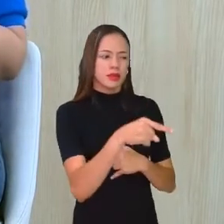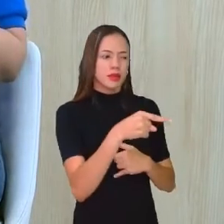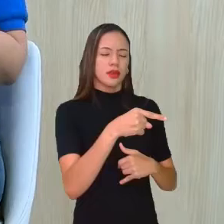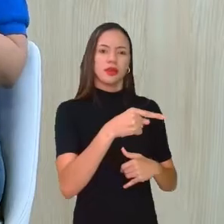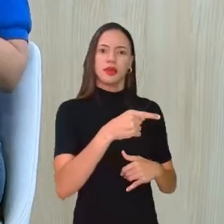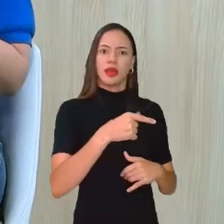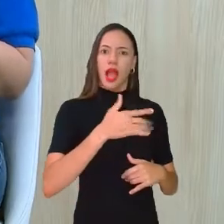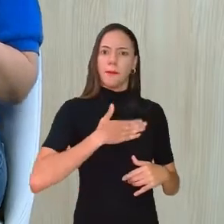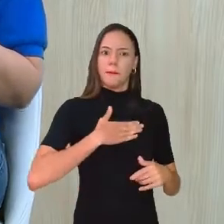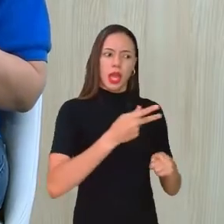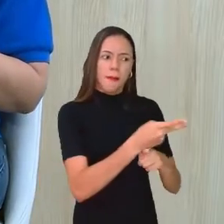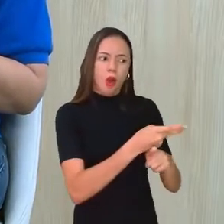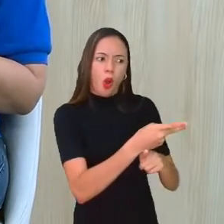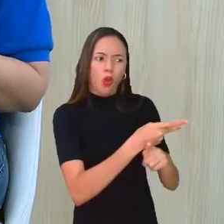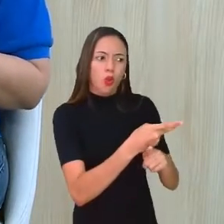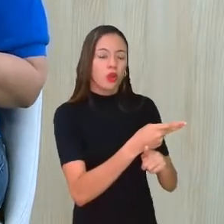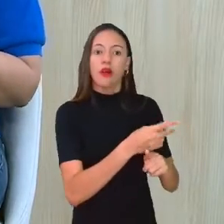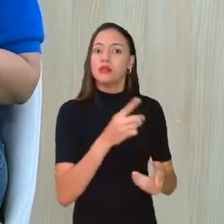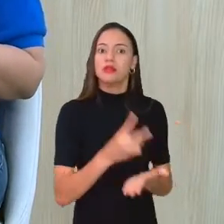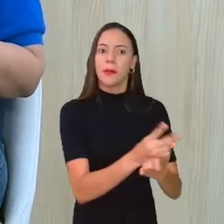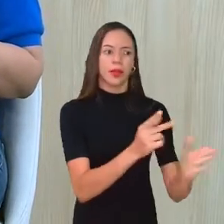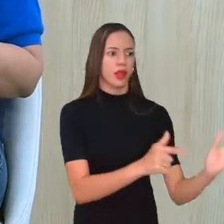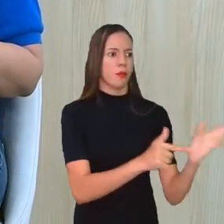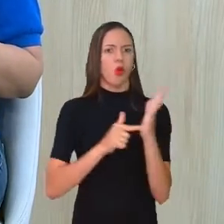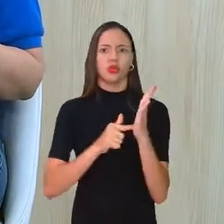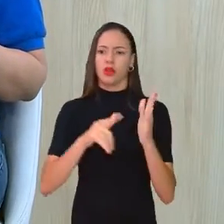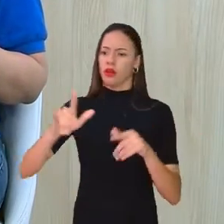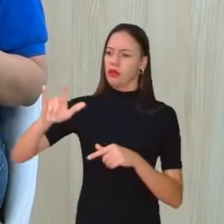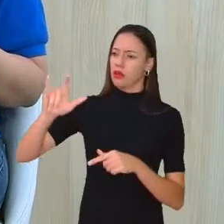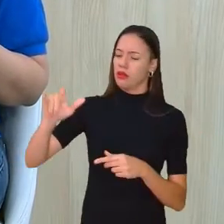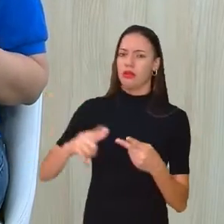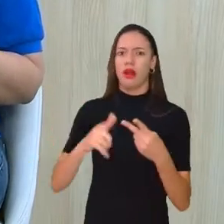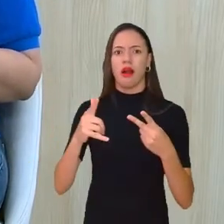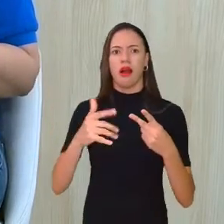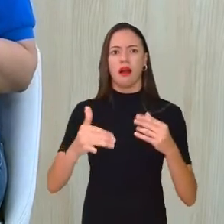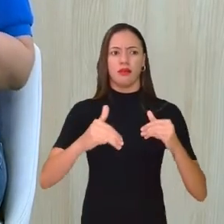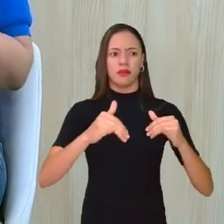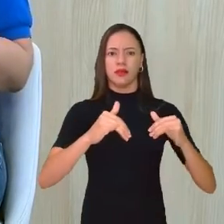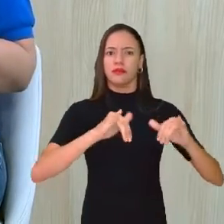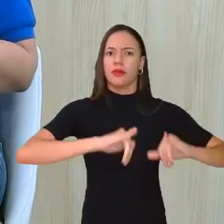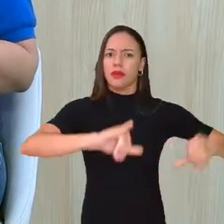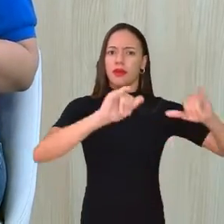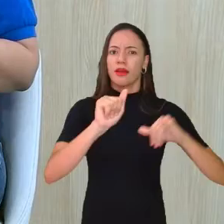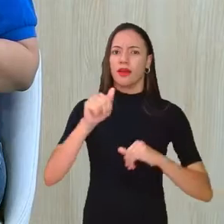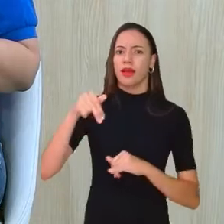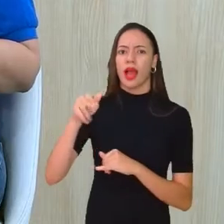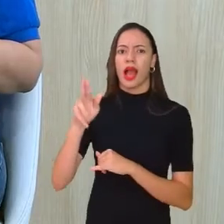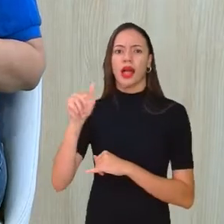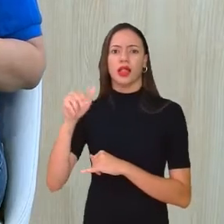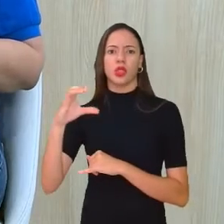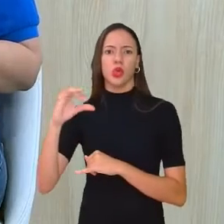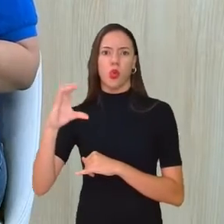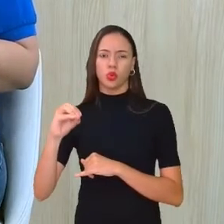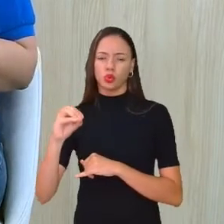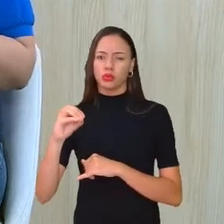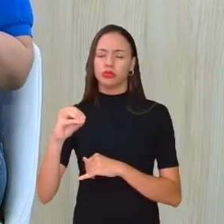que eu fiz vai aparecer no Instagram, vai aparecer em anúncios. E isso, como mostra aí na